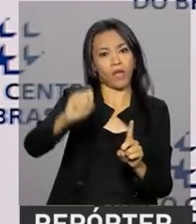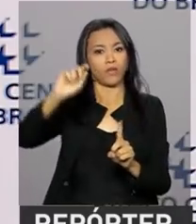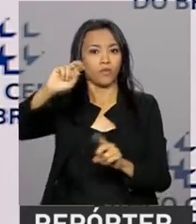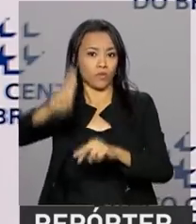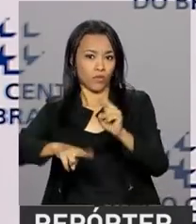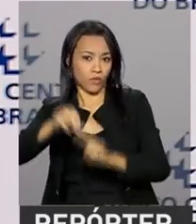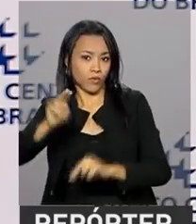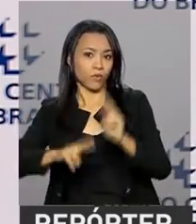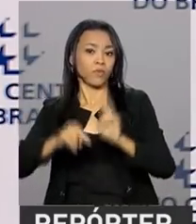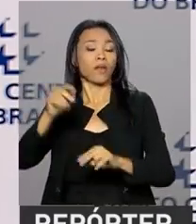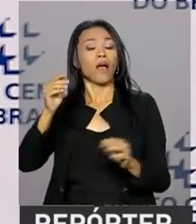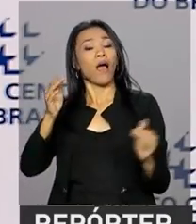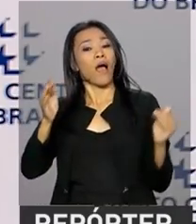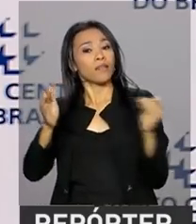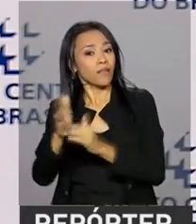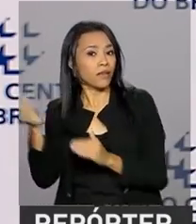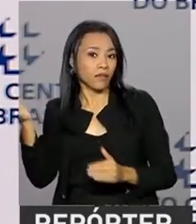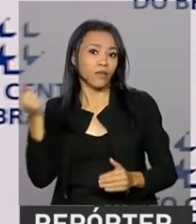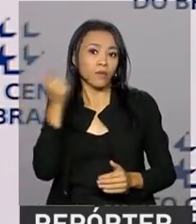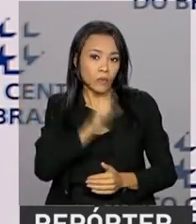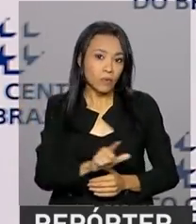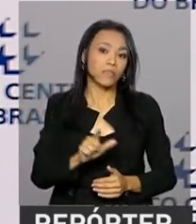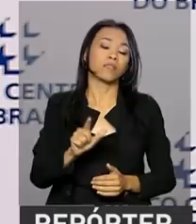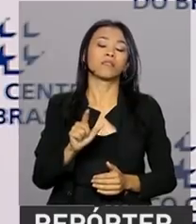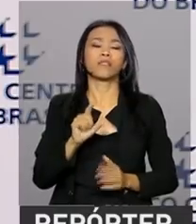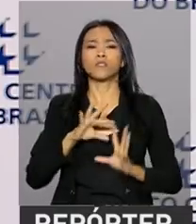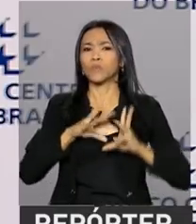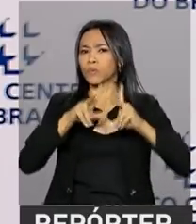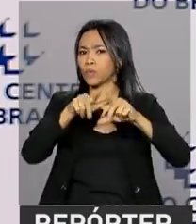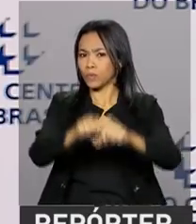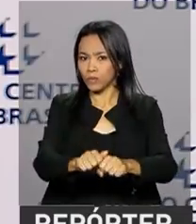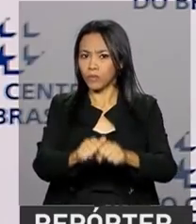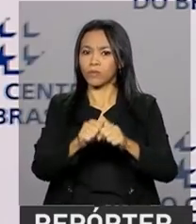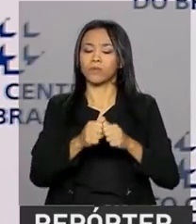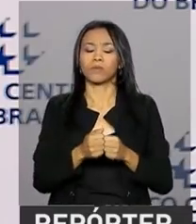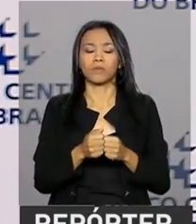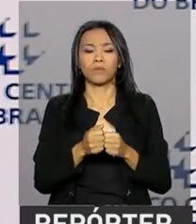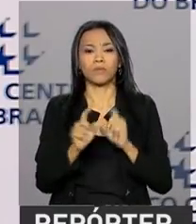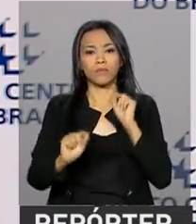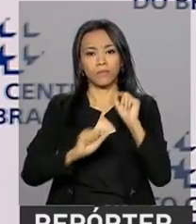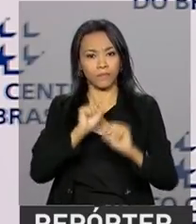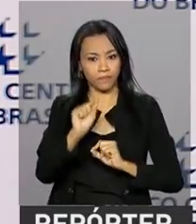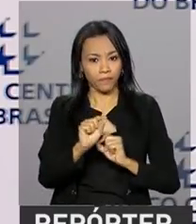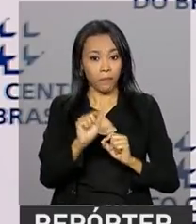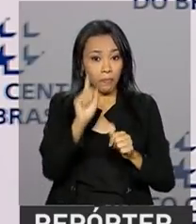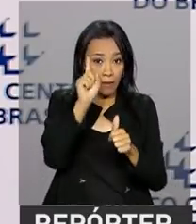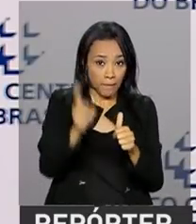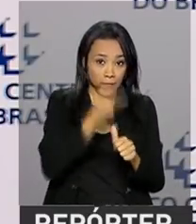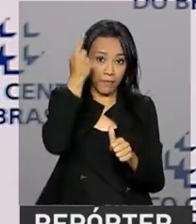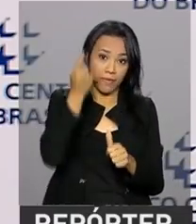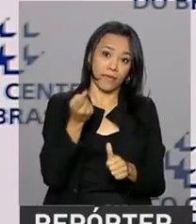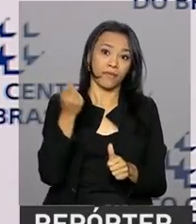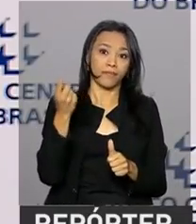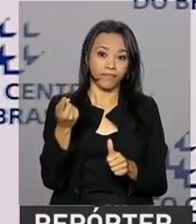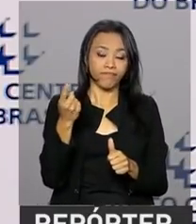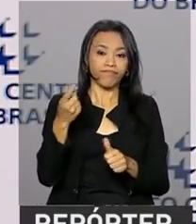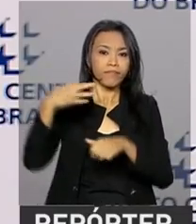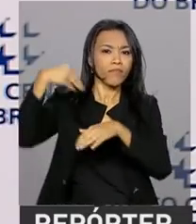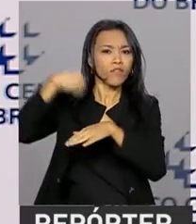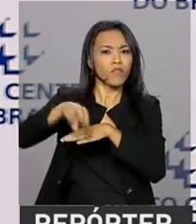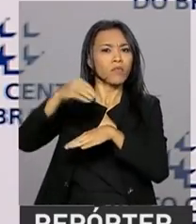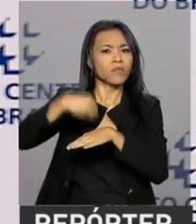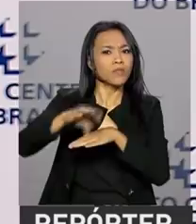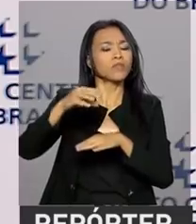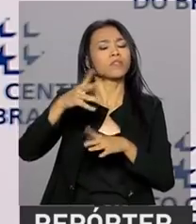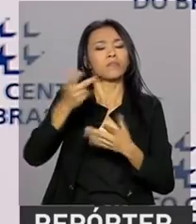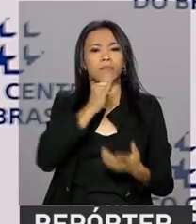seu, até entrar plenamente em vigor, ter todos os seus impactos. A primeira parcial de dados de taxa de juros do